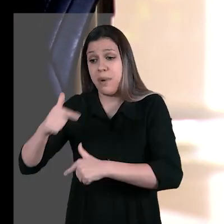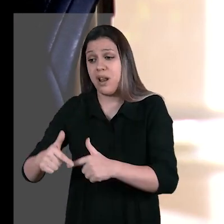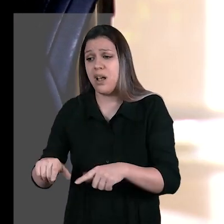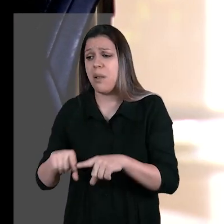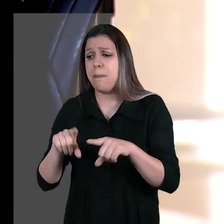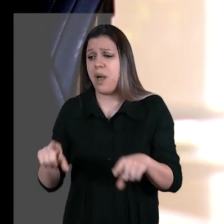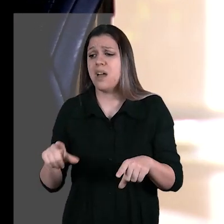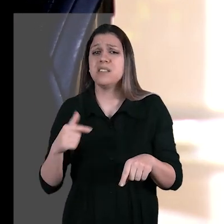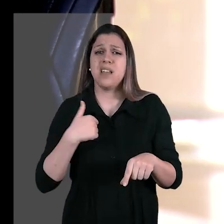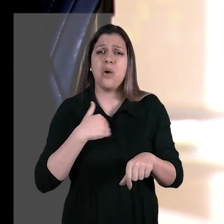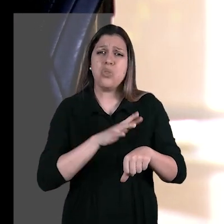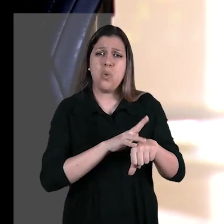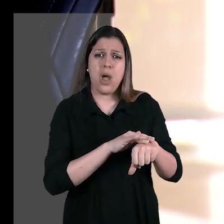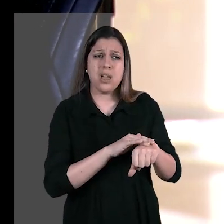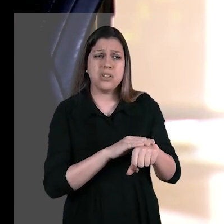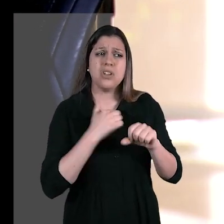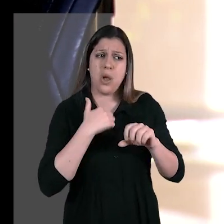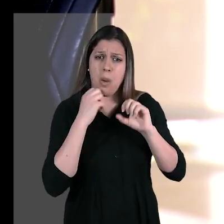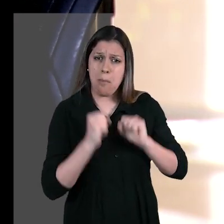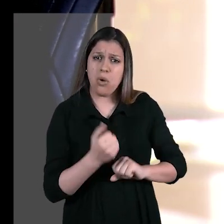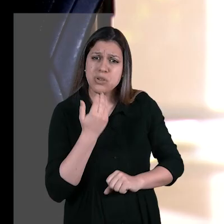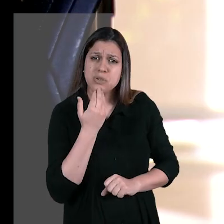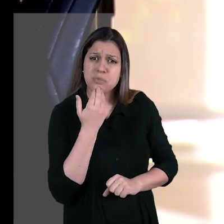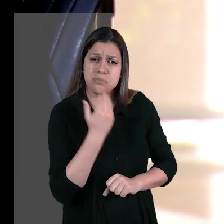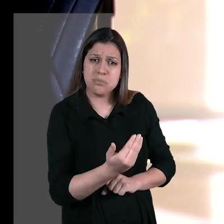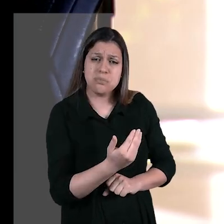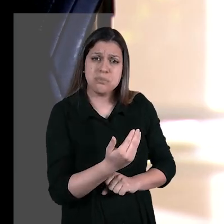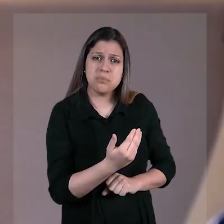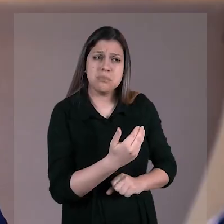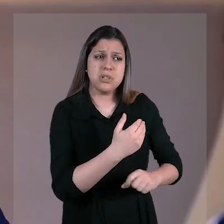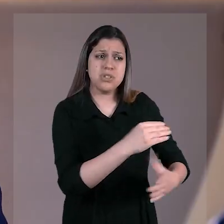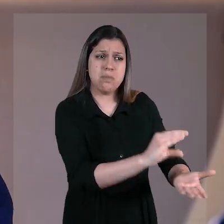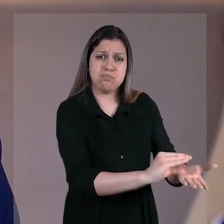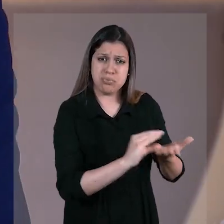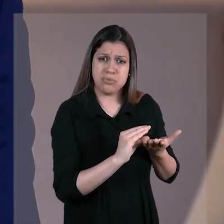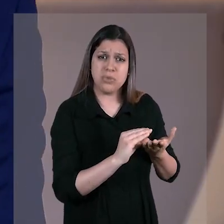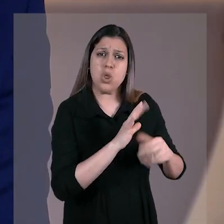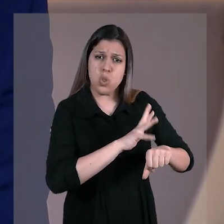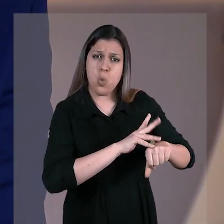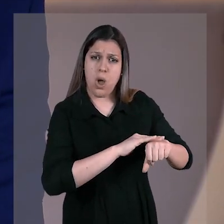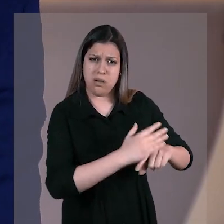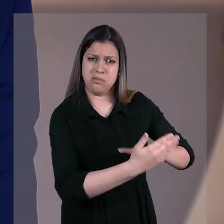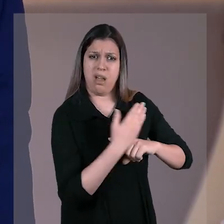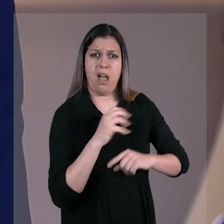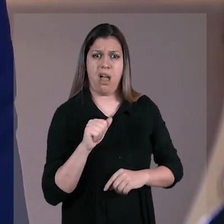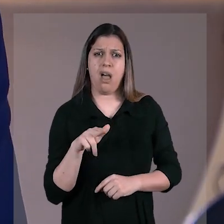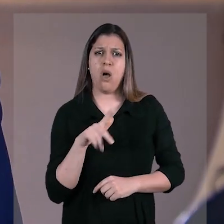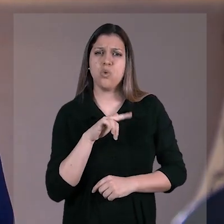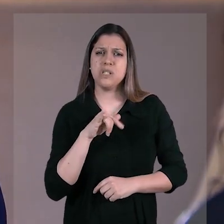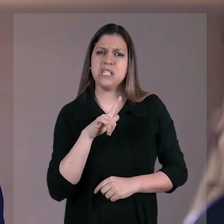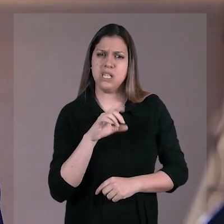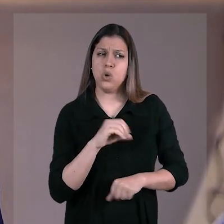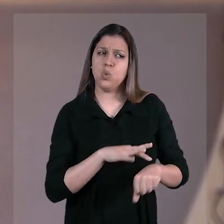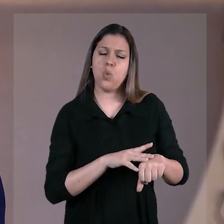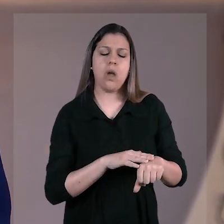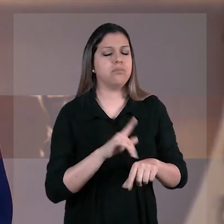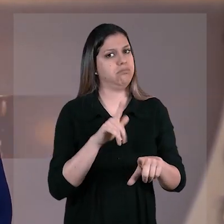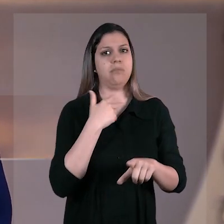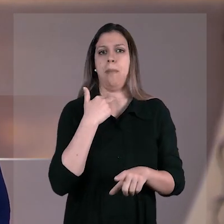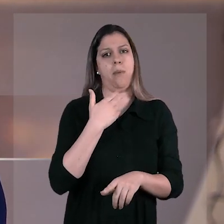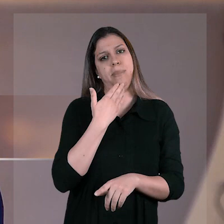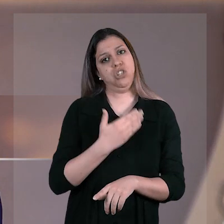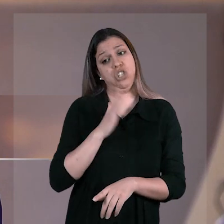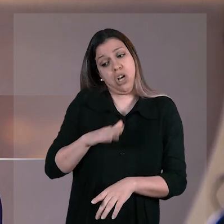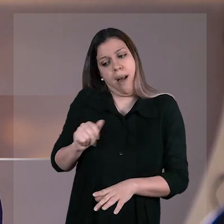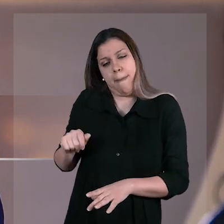ficou doente. Ah, eu posso pedir auxílio-doença? Não, você já é aposentado. Então já perdeu esse benefício. Esse daí Agora, já não doutora, tem. a senhora tocou num ponto que me chamou